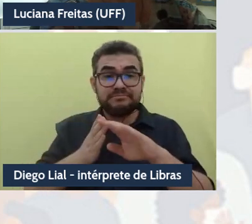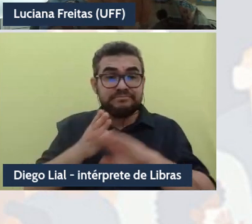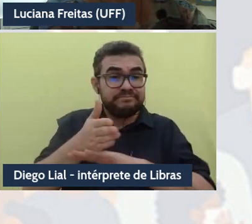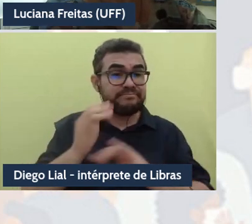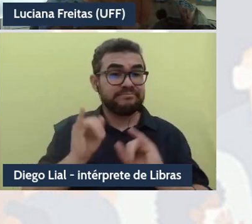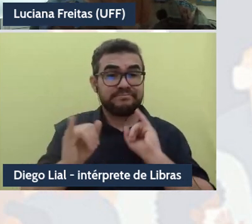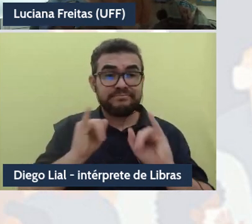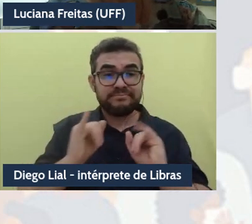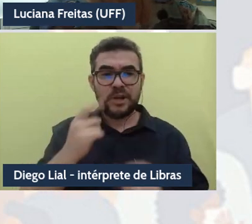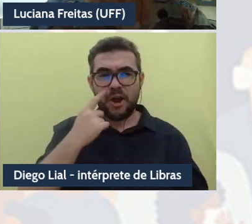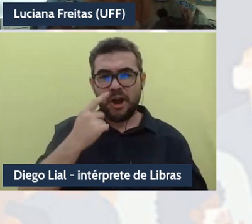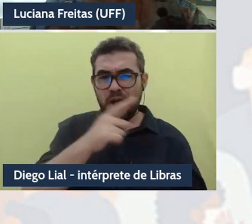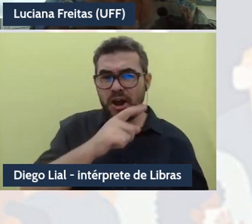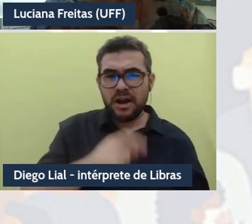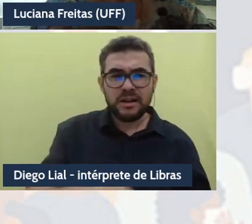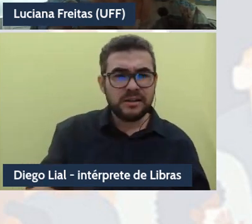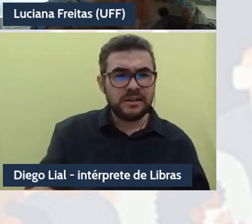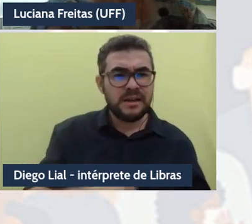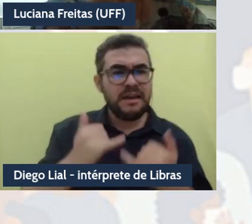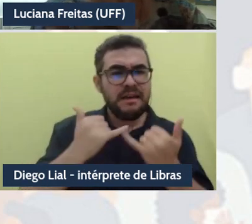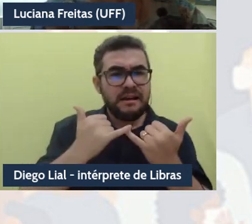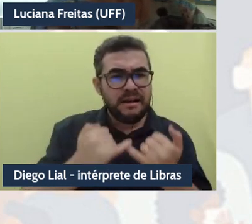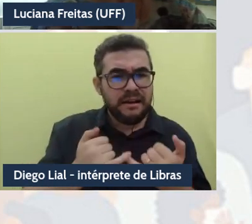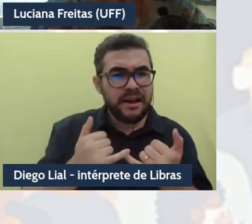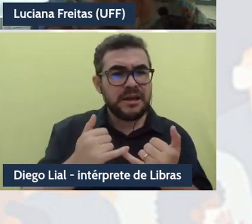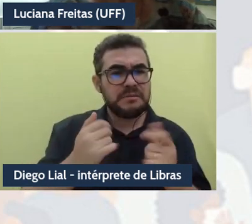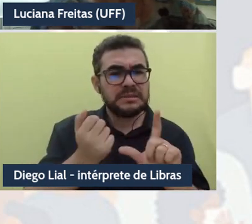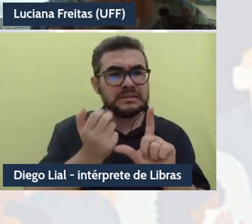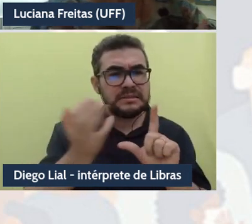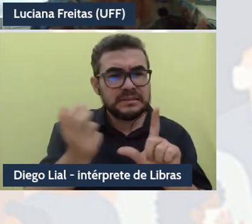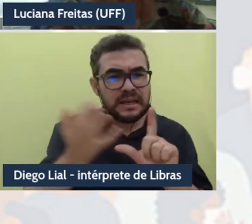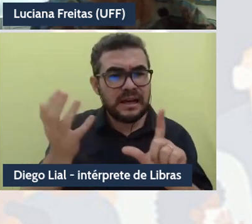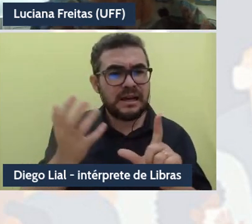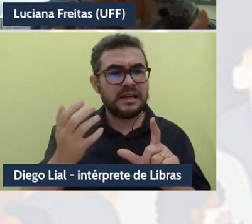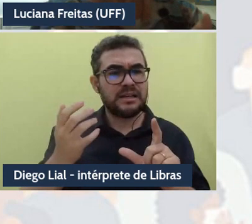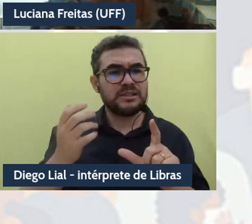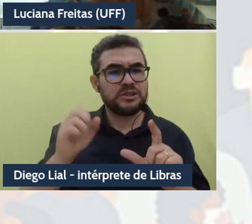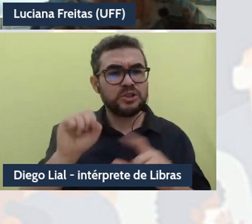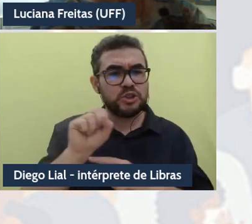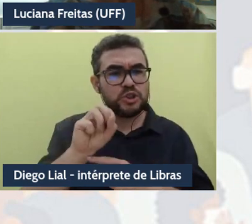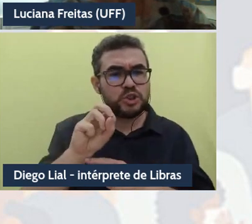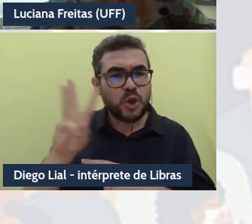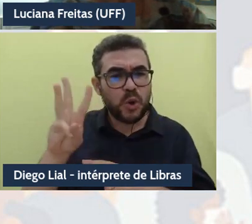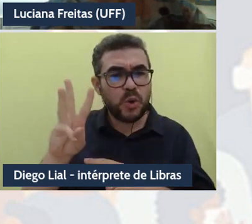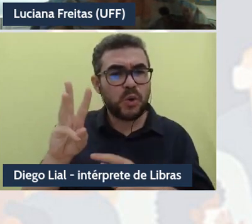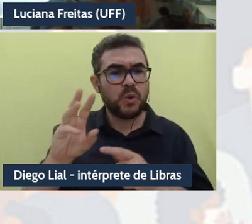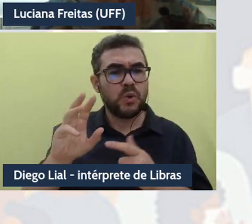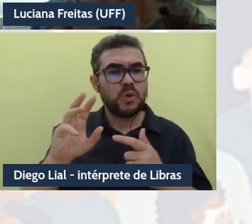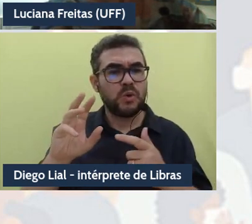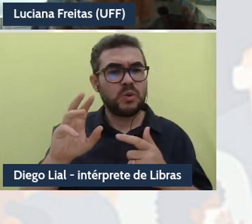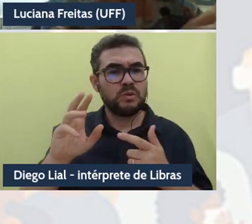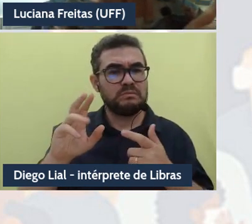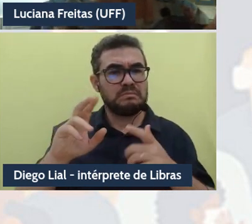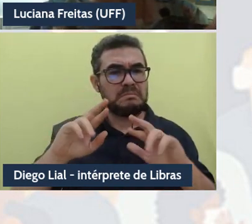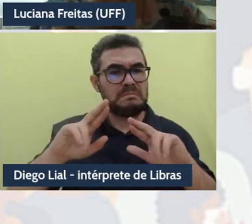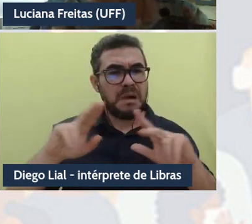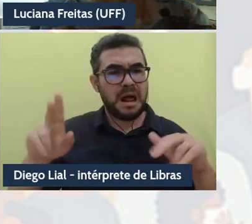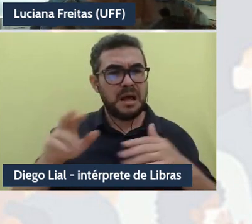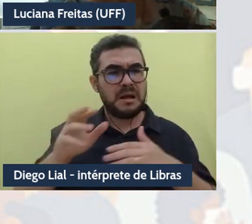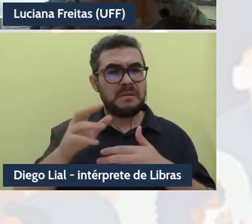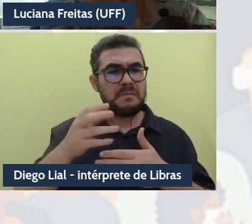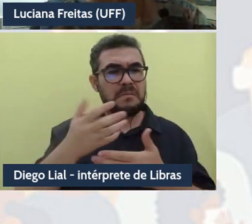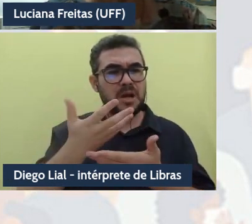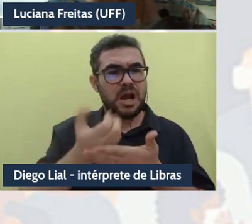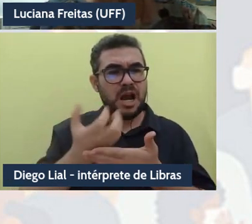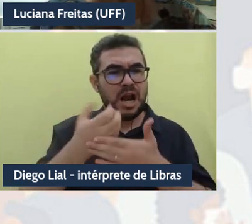ezine, gameplay, detonado, série, game, né? Show, sarau, slam. Tudo isso é